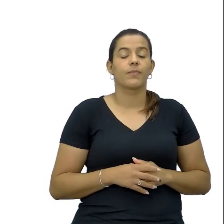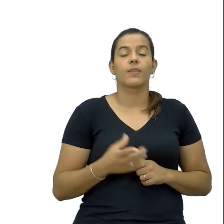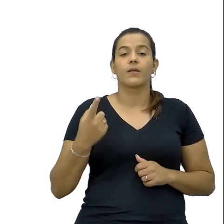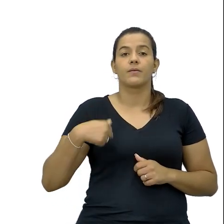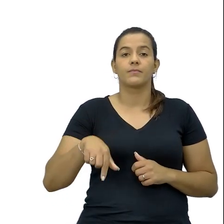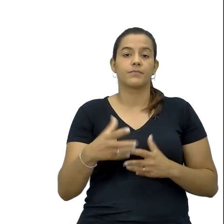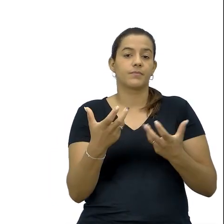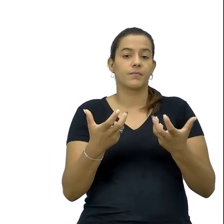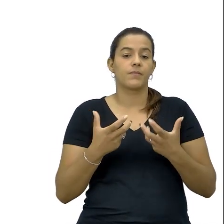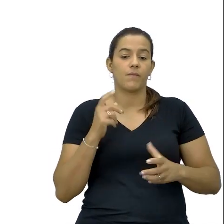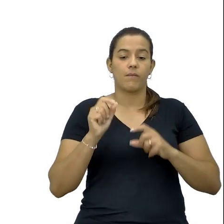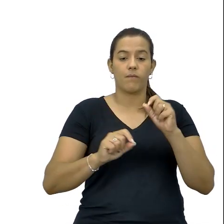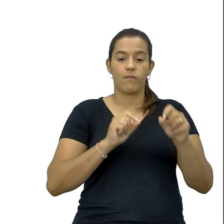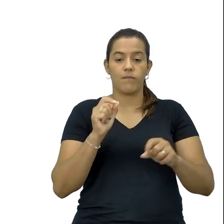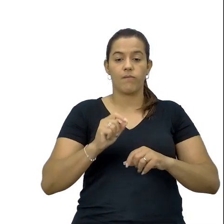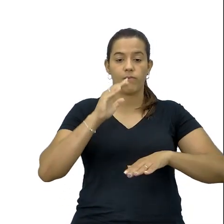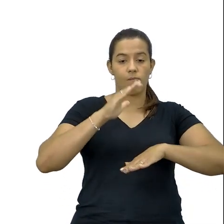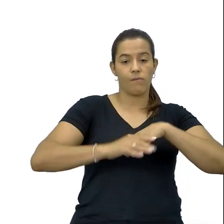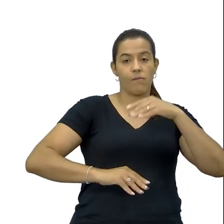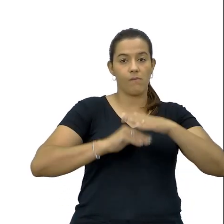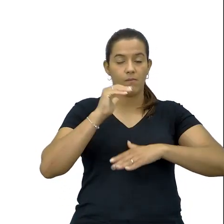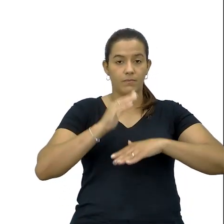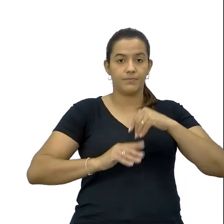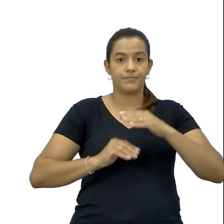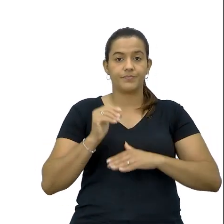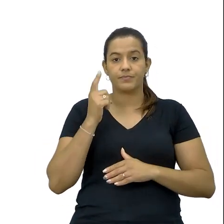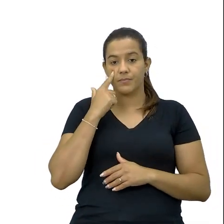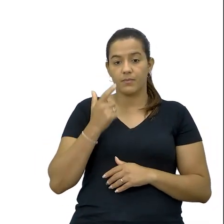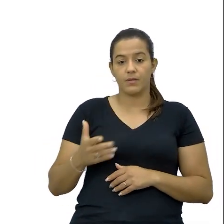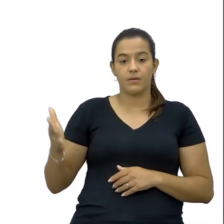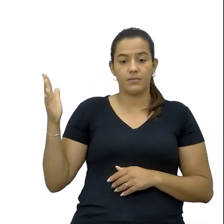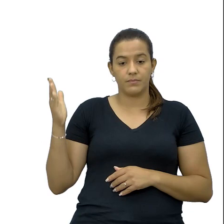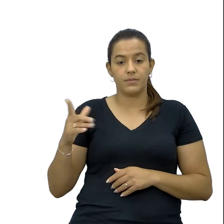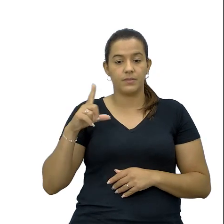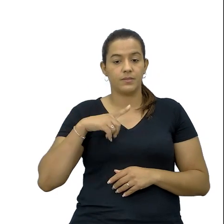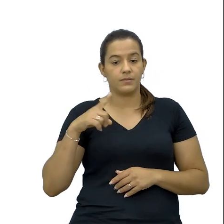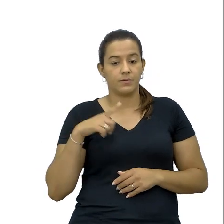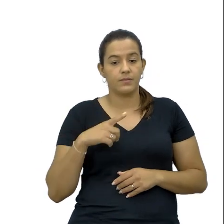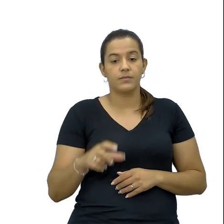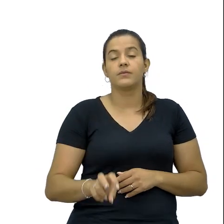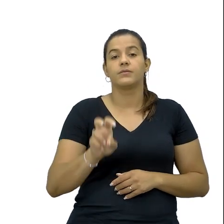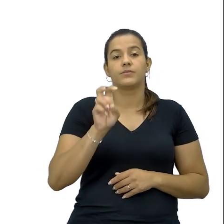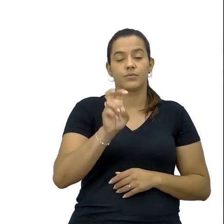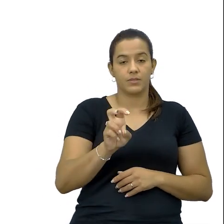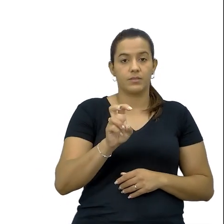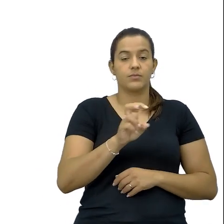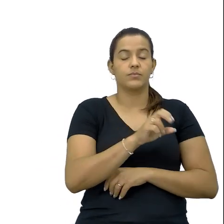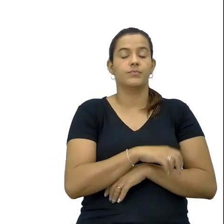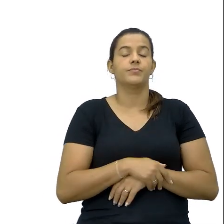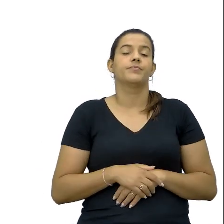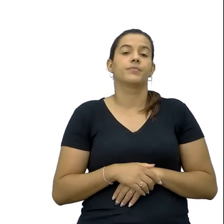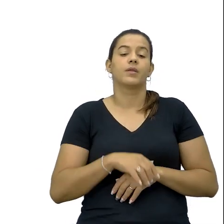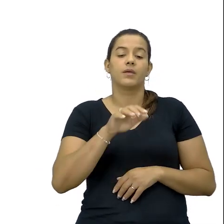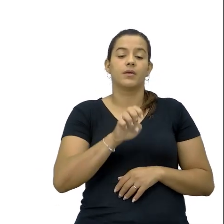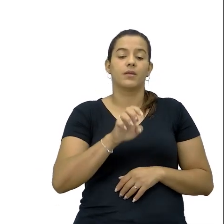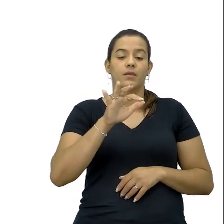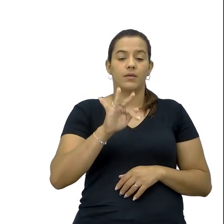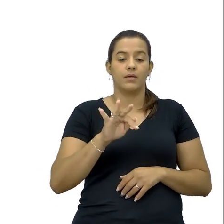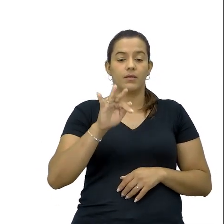Buscamos uma habilidade aqui fragilizada, então a gente pegou essa habilidade do quinto ano, a EF